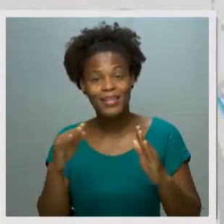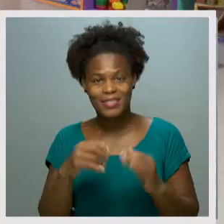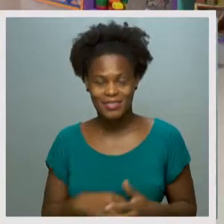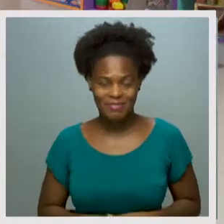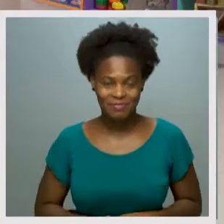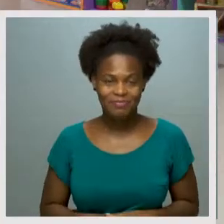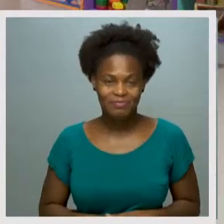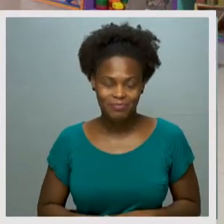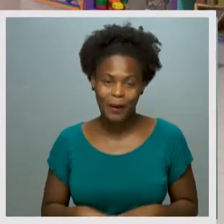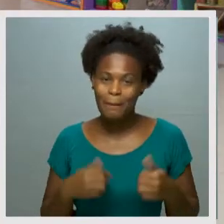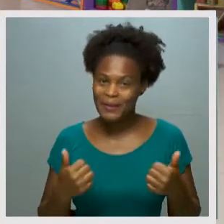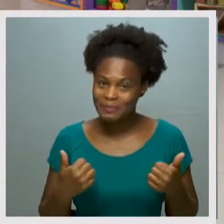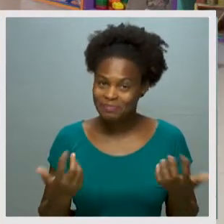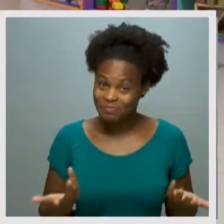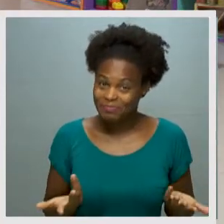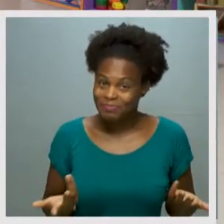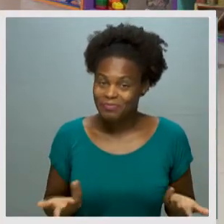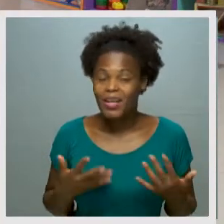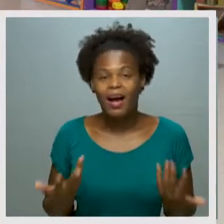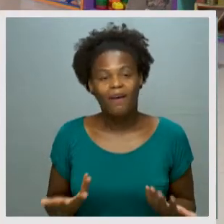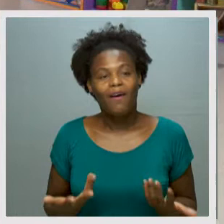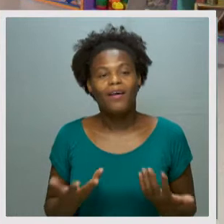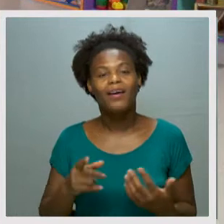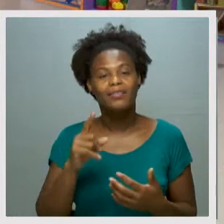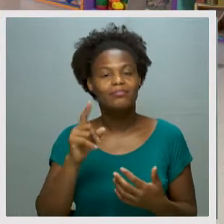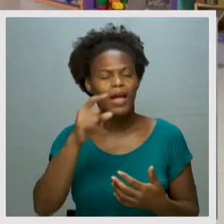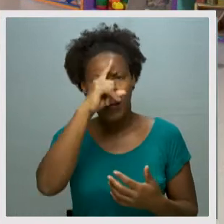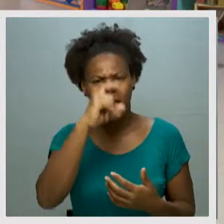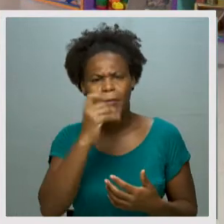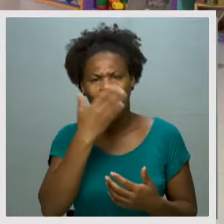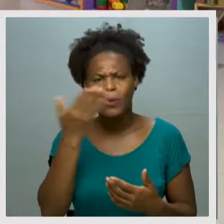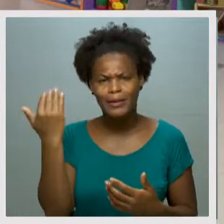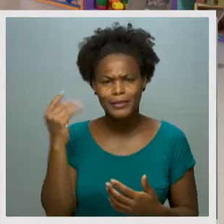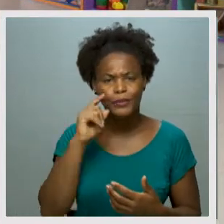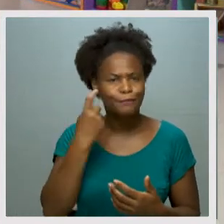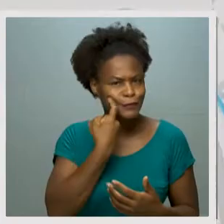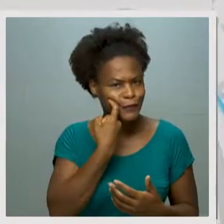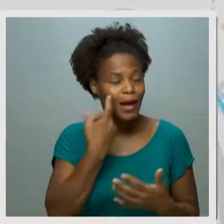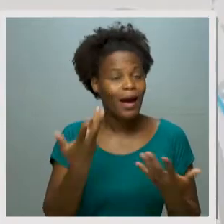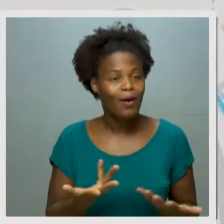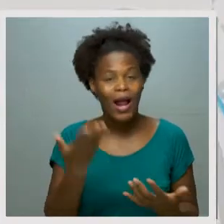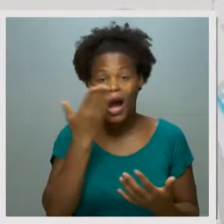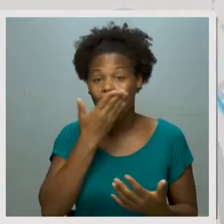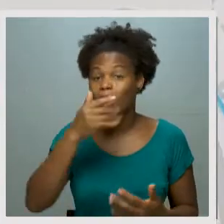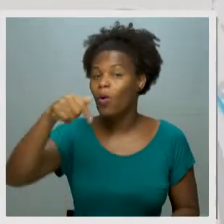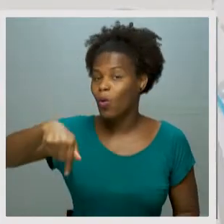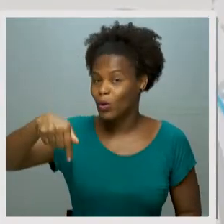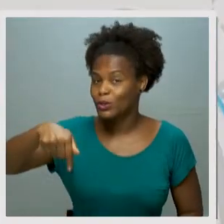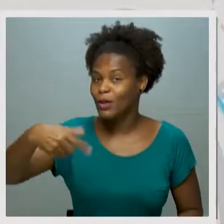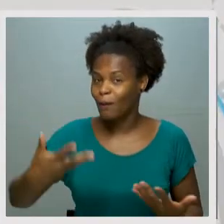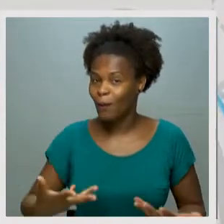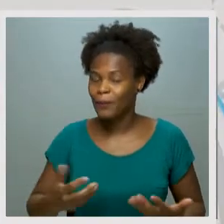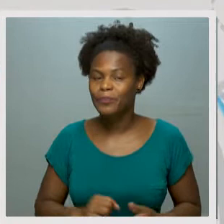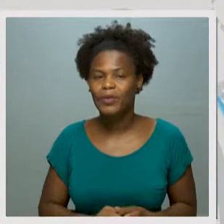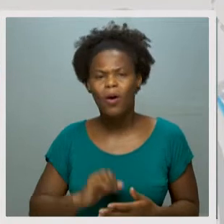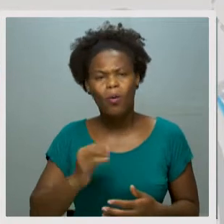casa. Muito bem, então, feita a recapitulação da aula anterior, vamos para a nossa aula de hoje.